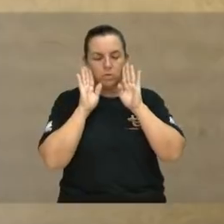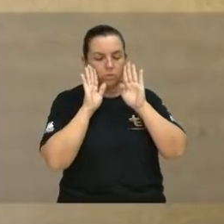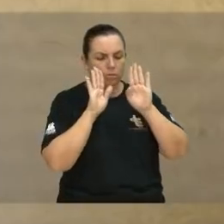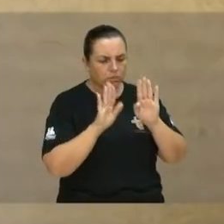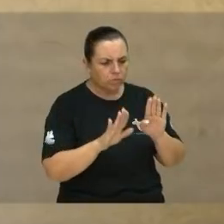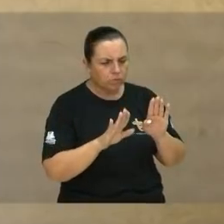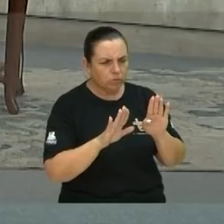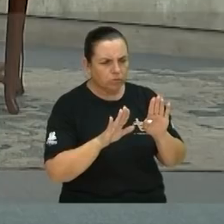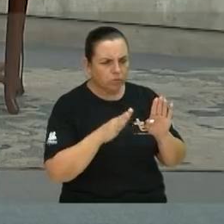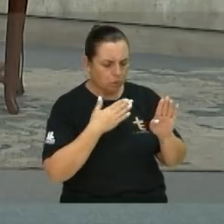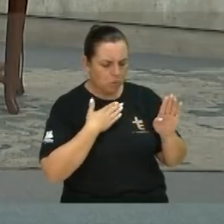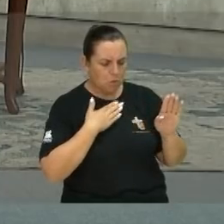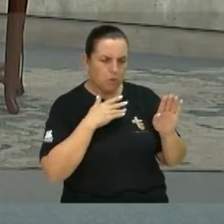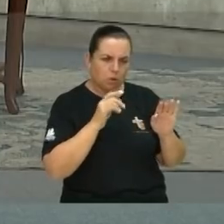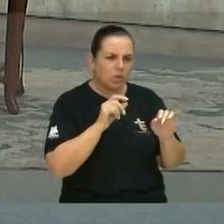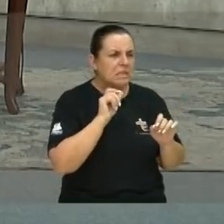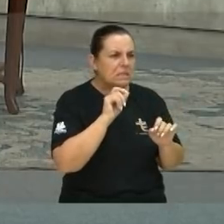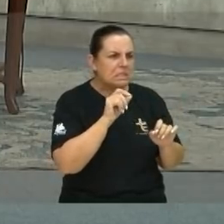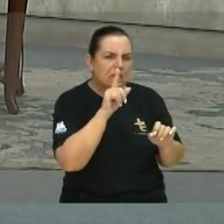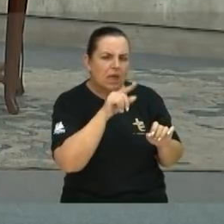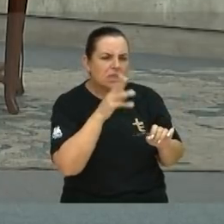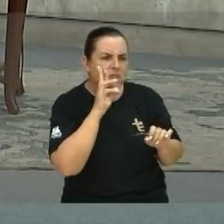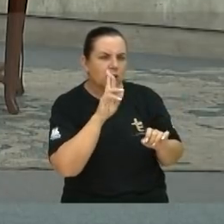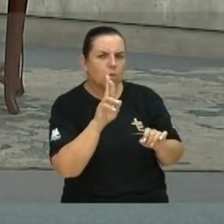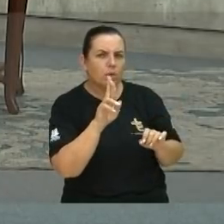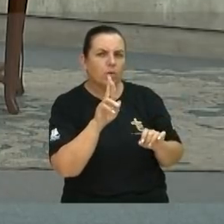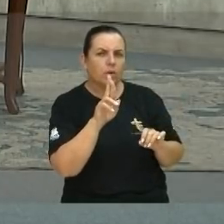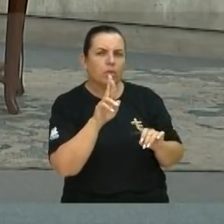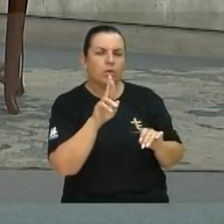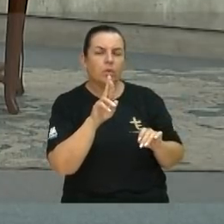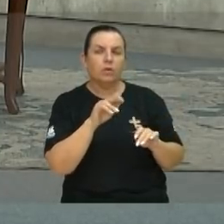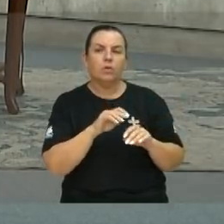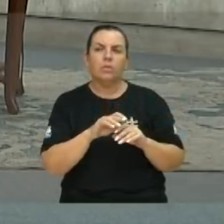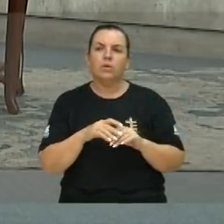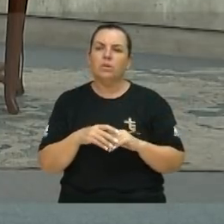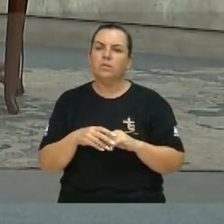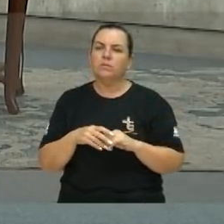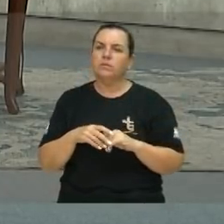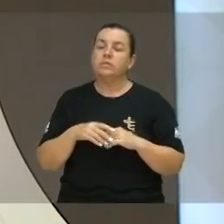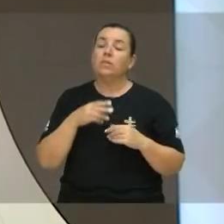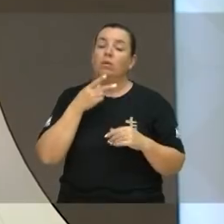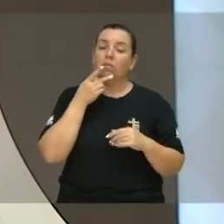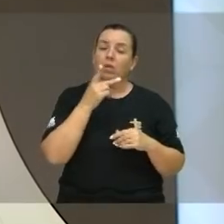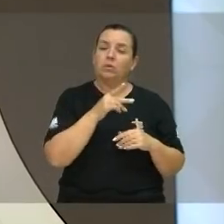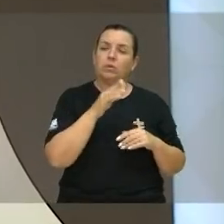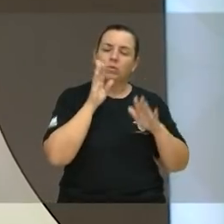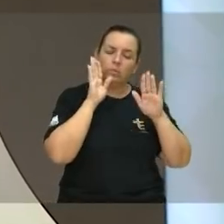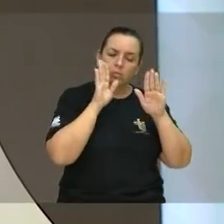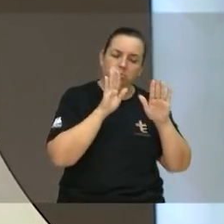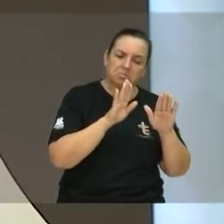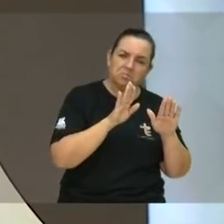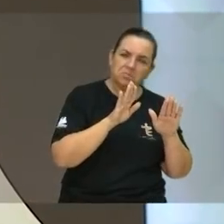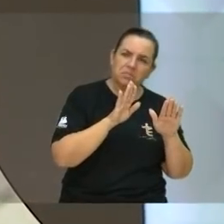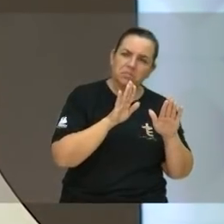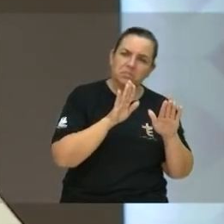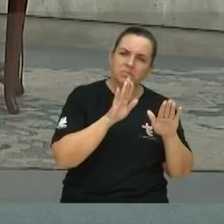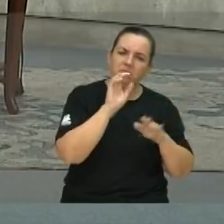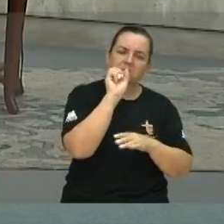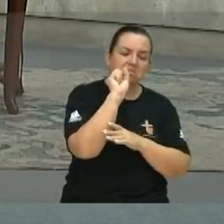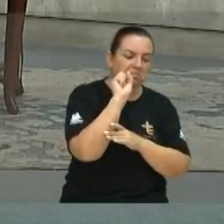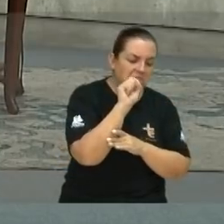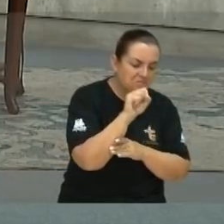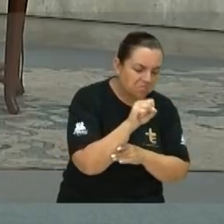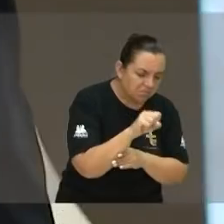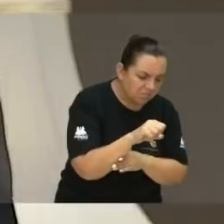quem é senhor me chama de senhor reclinar-se sobre o